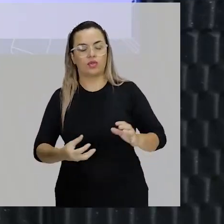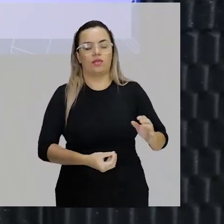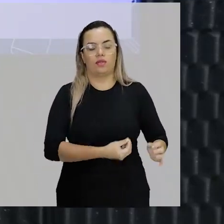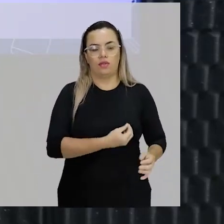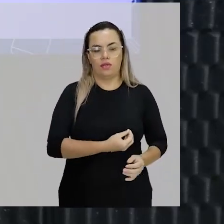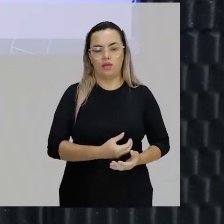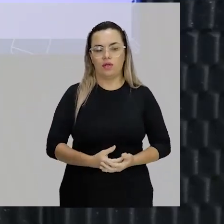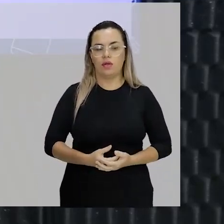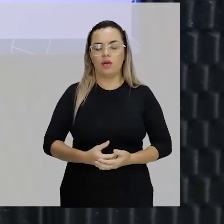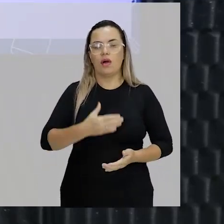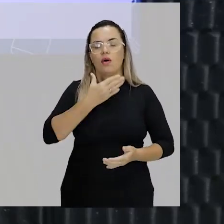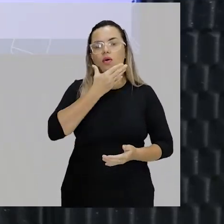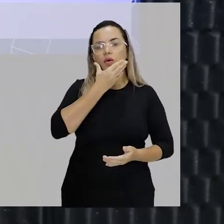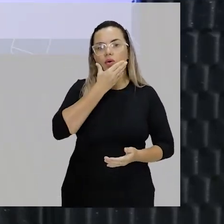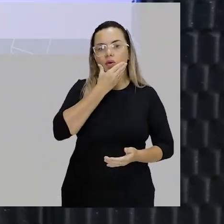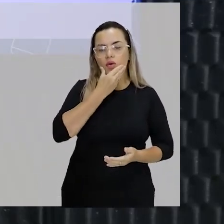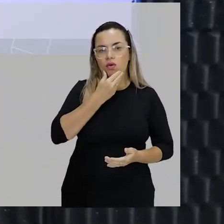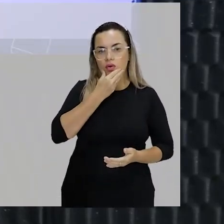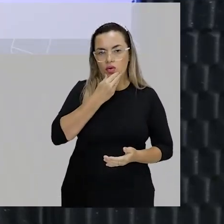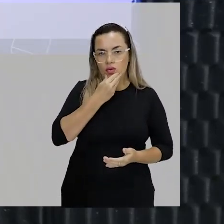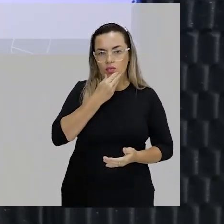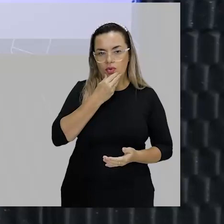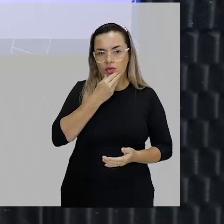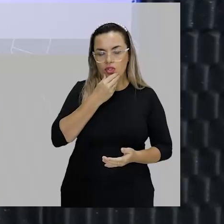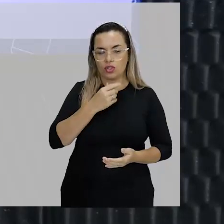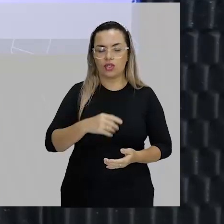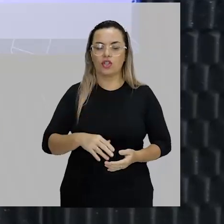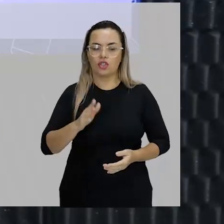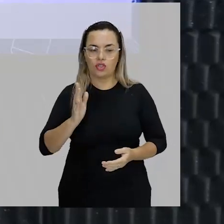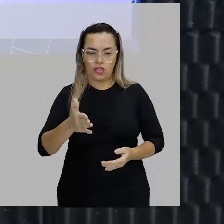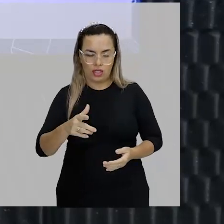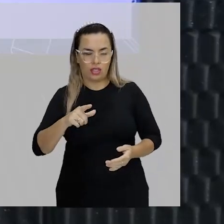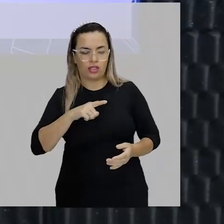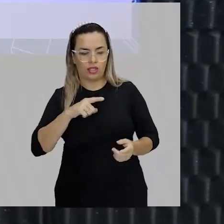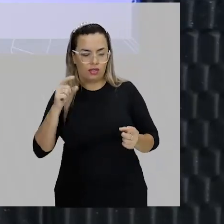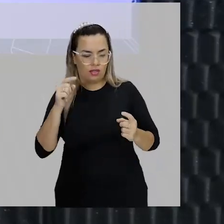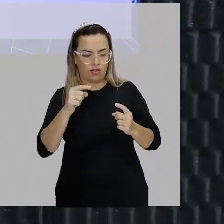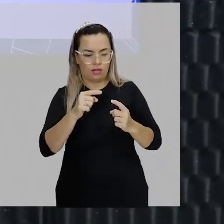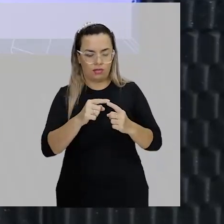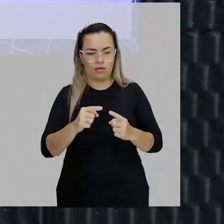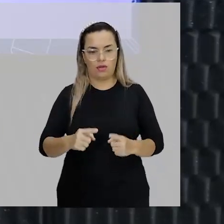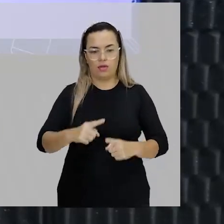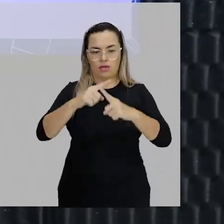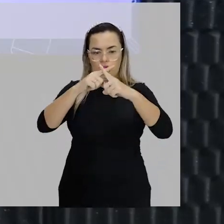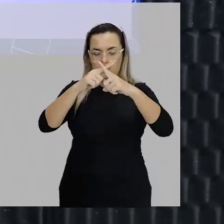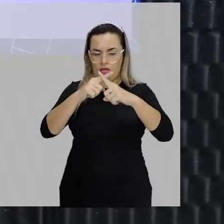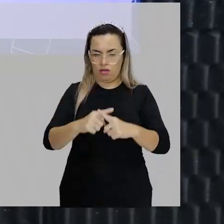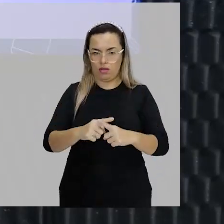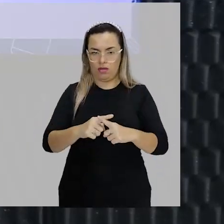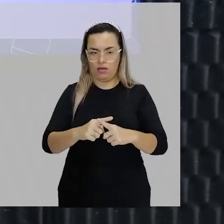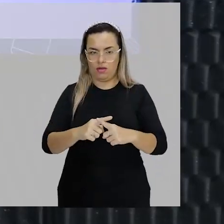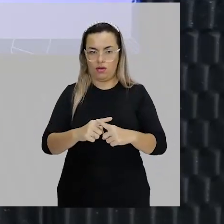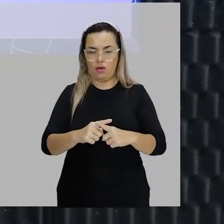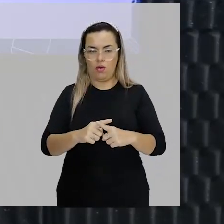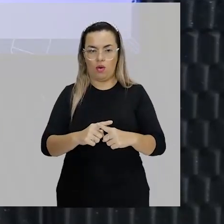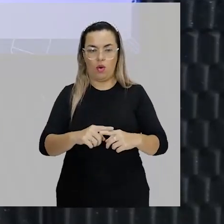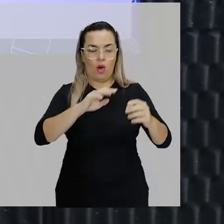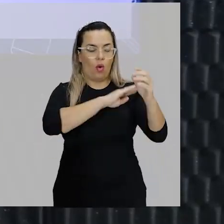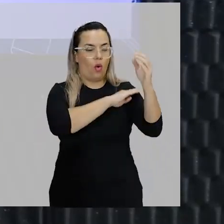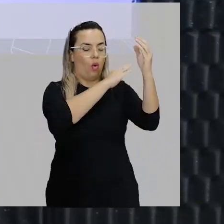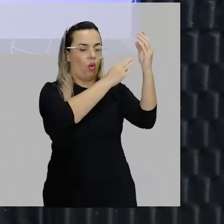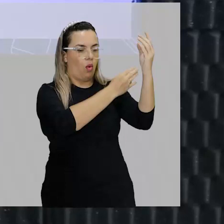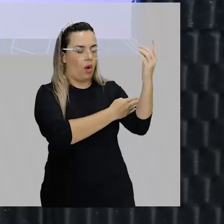o homem já passa a disputar nos Jogos Olímpicos. Hércules, como uma forma de homenagear o seu pai, que era